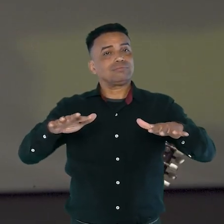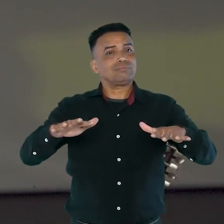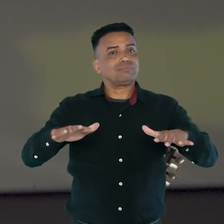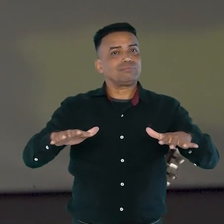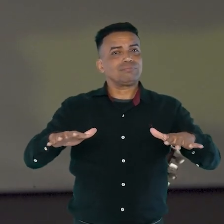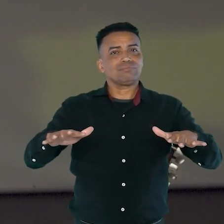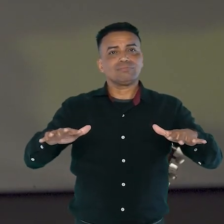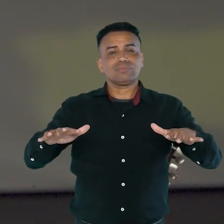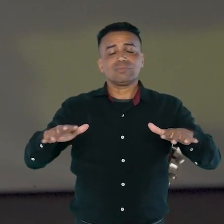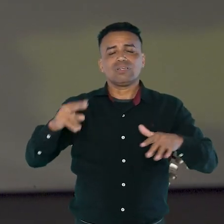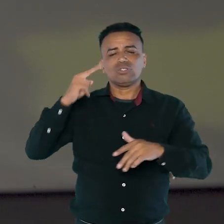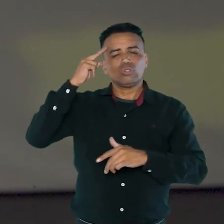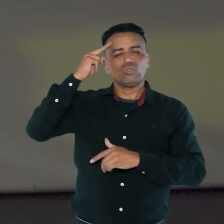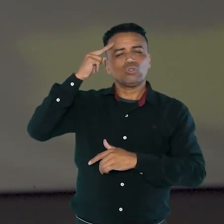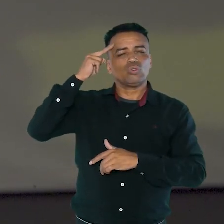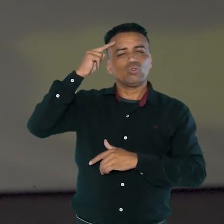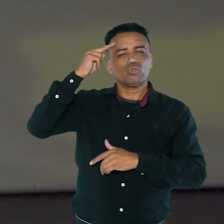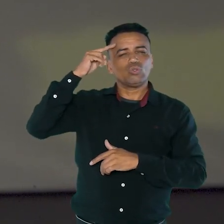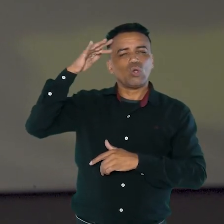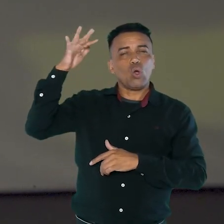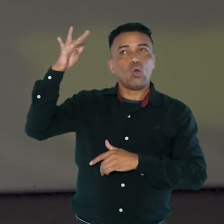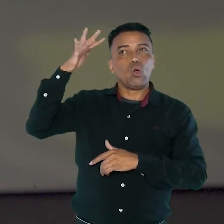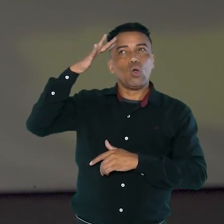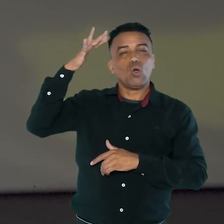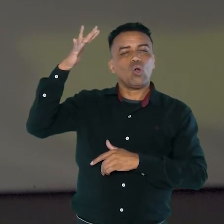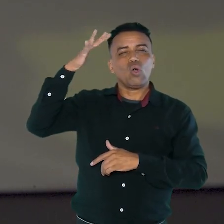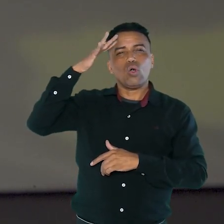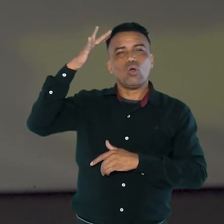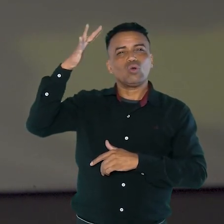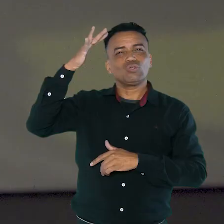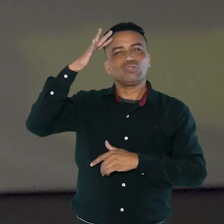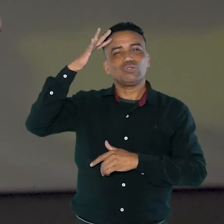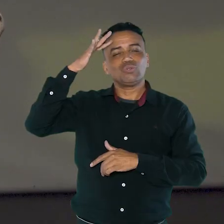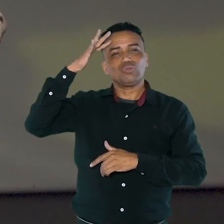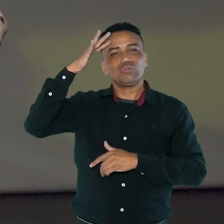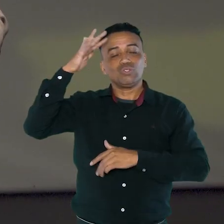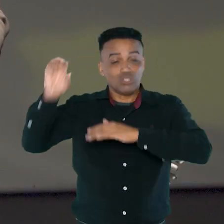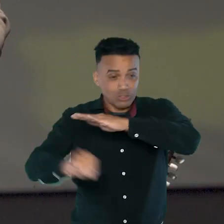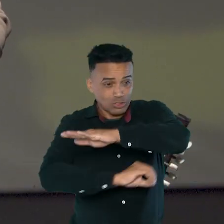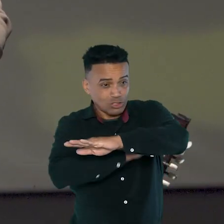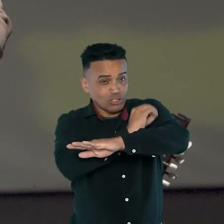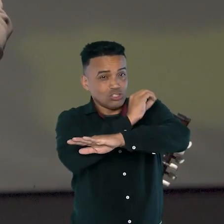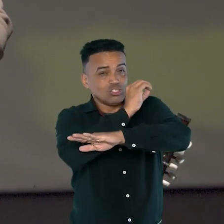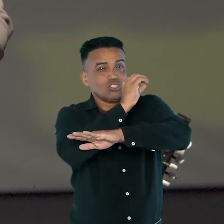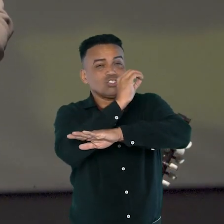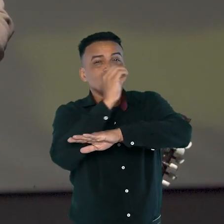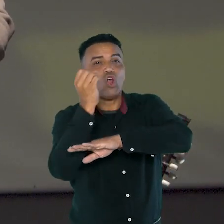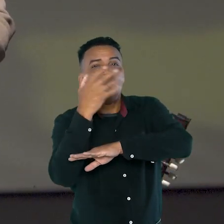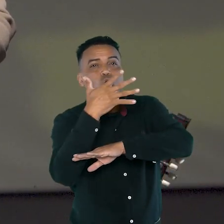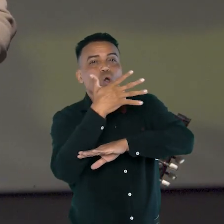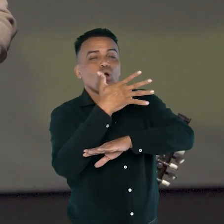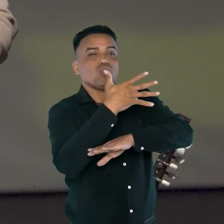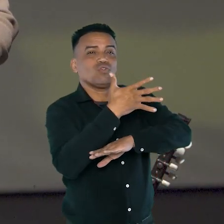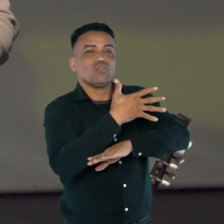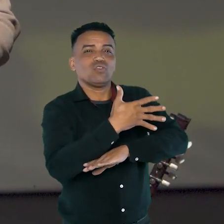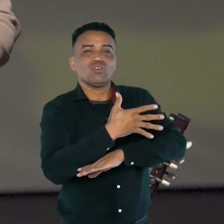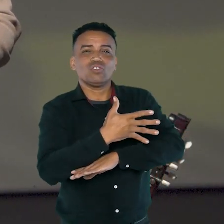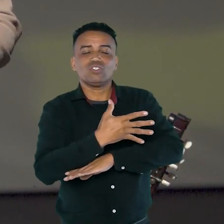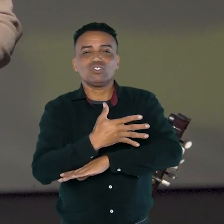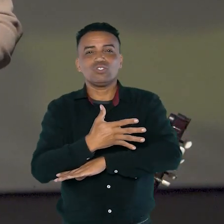Restos de sonho sobre um novo dia, amores